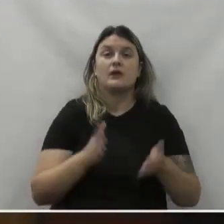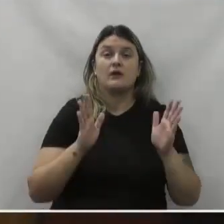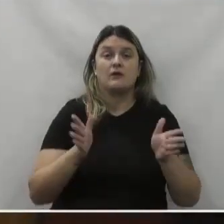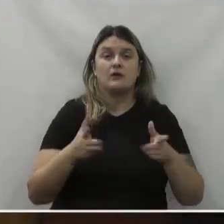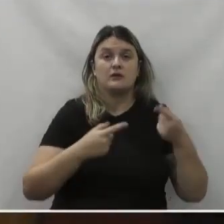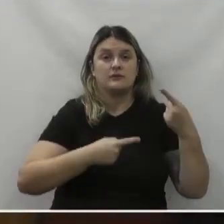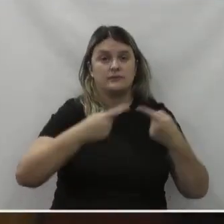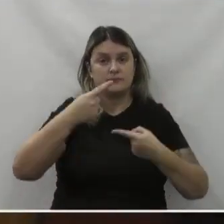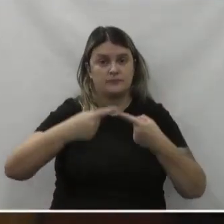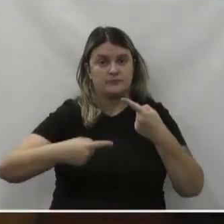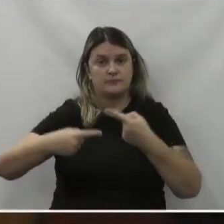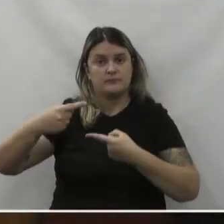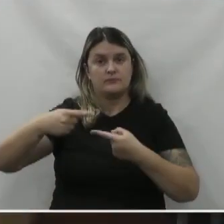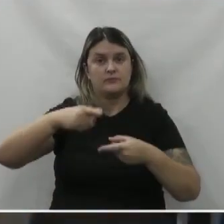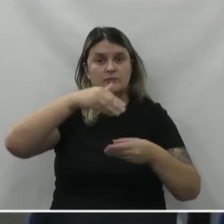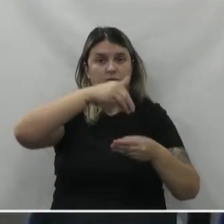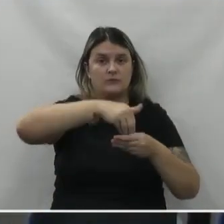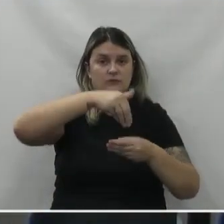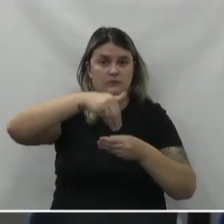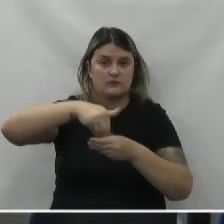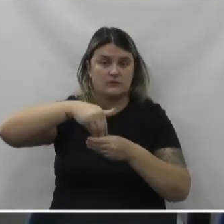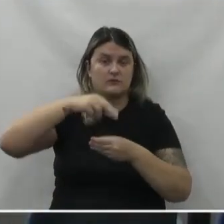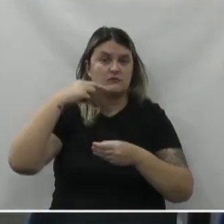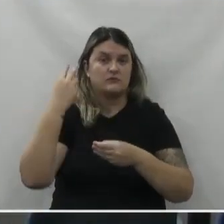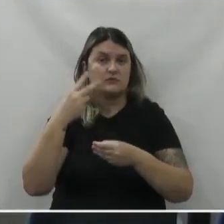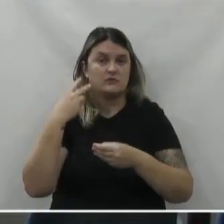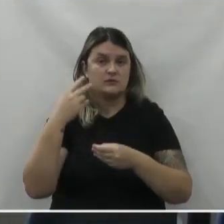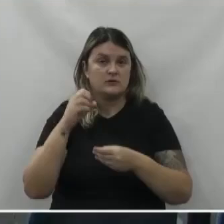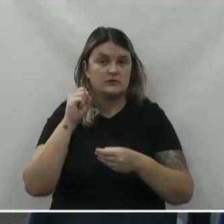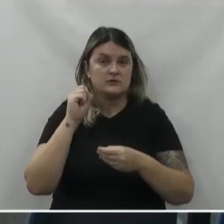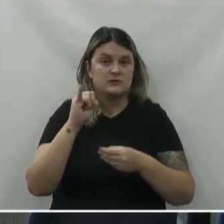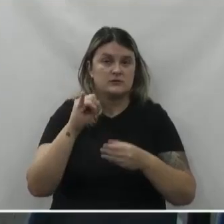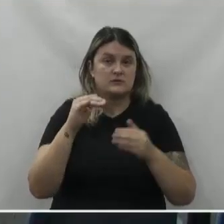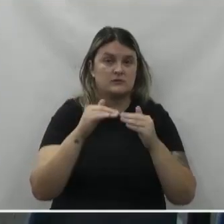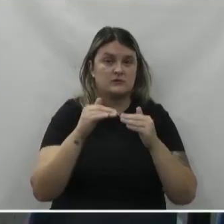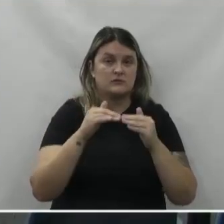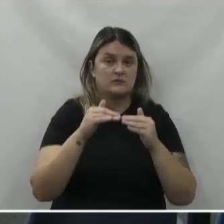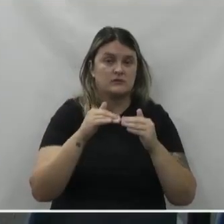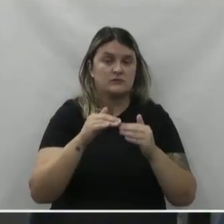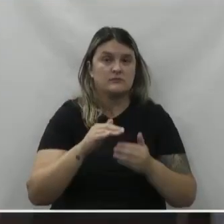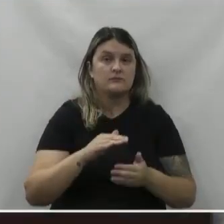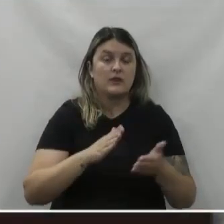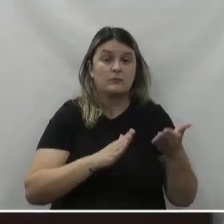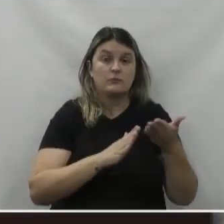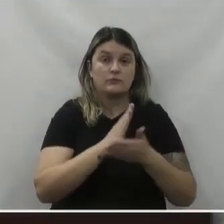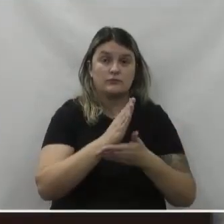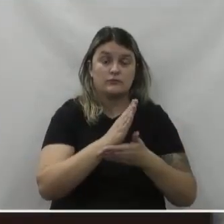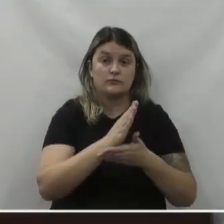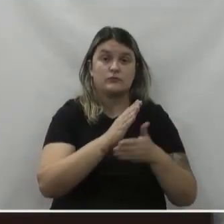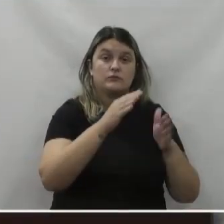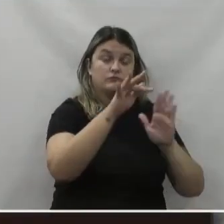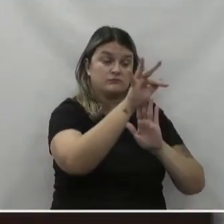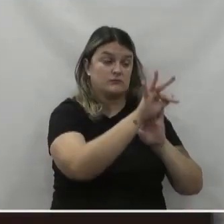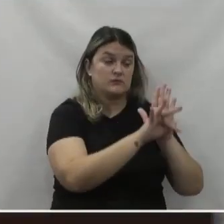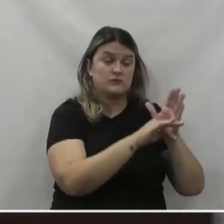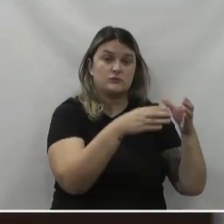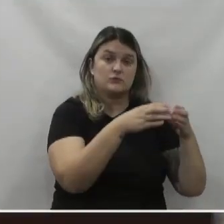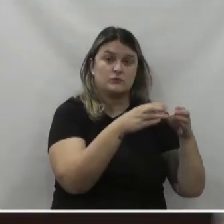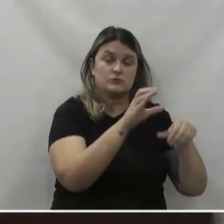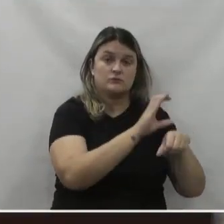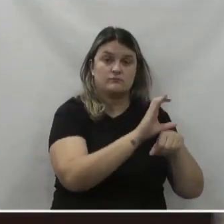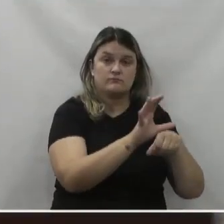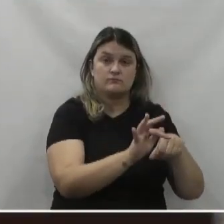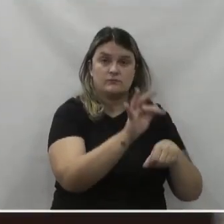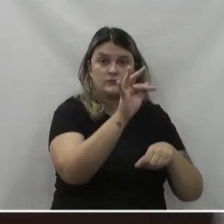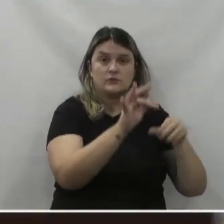discussão? Em votação. Senhores vereadores que aprovam, permaneçam como estão. Aprovado. Parecer fundamentado da Comissão de Constituição,